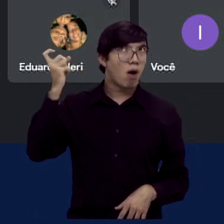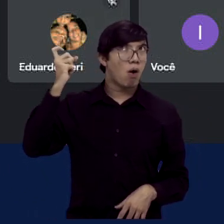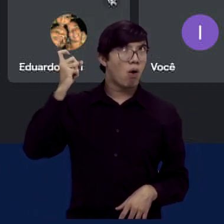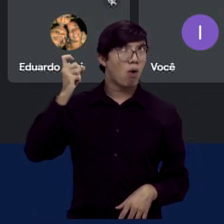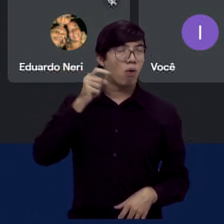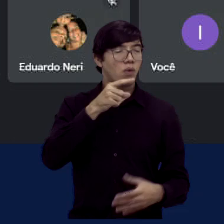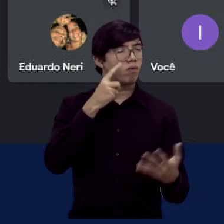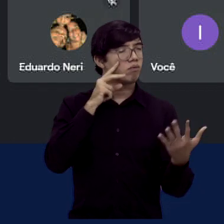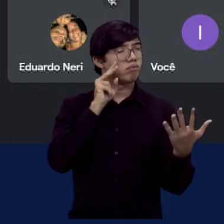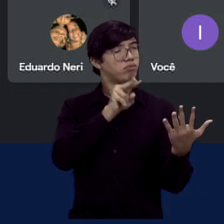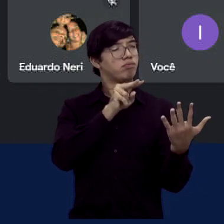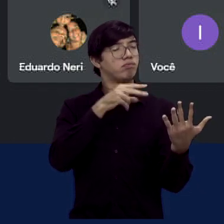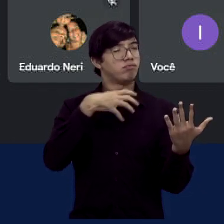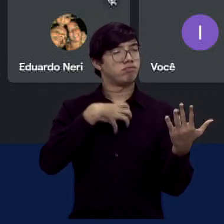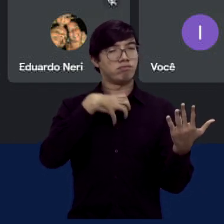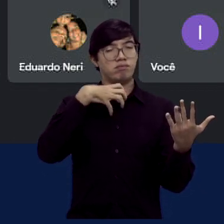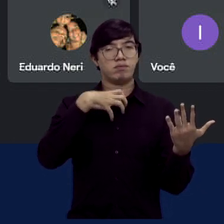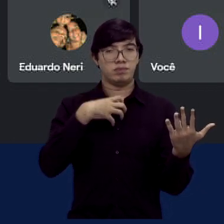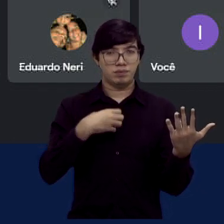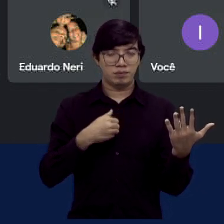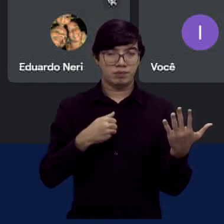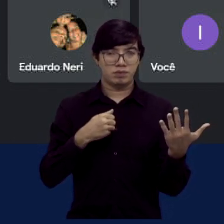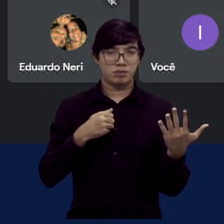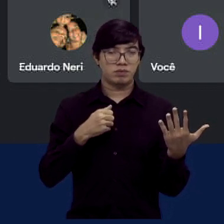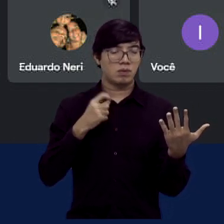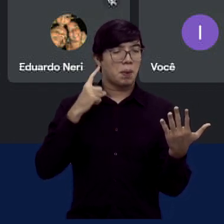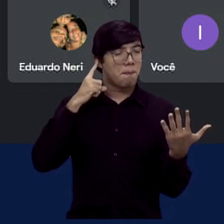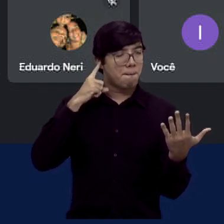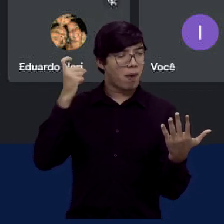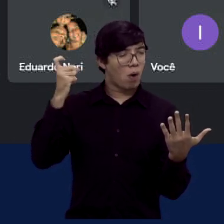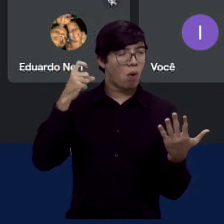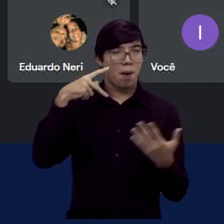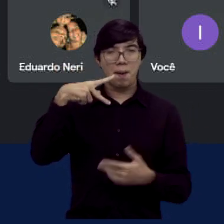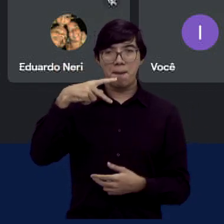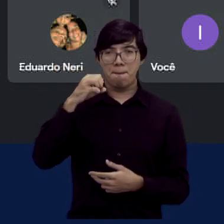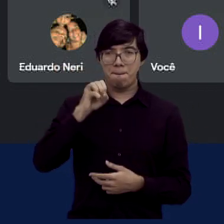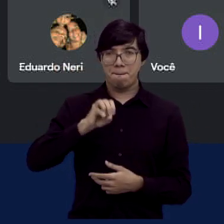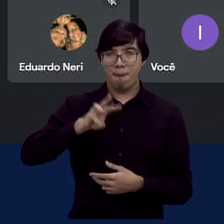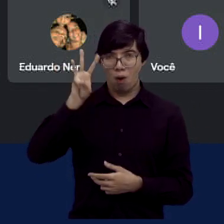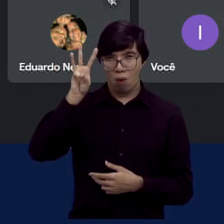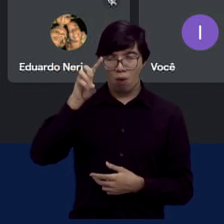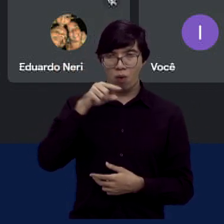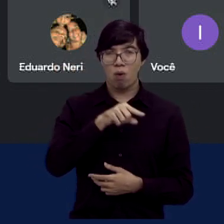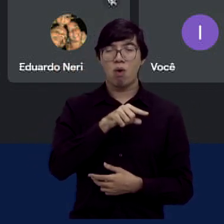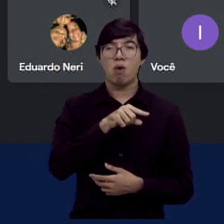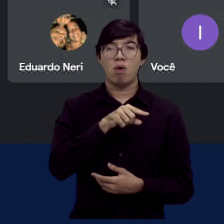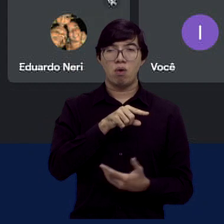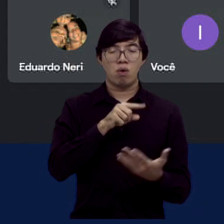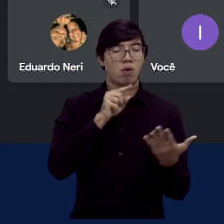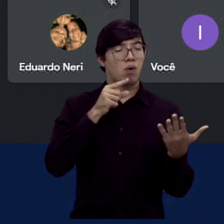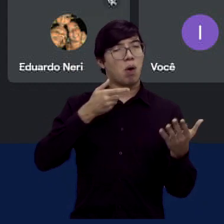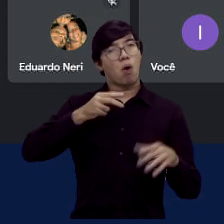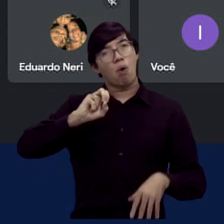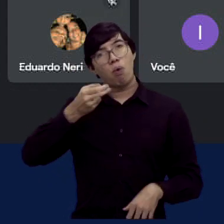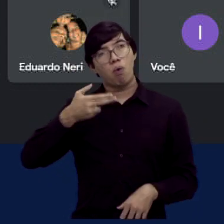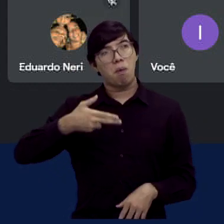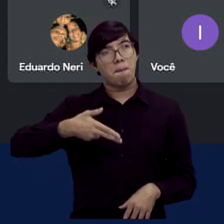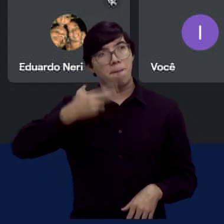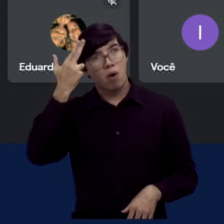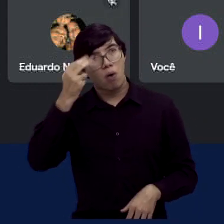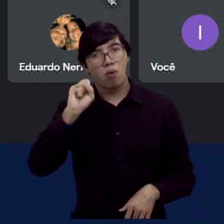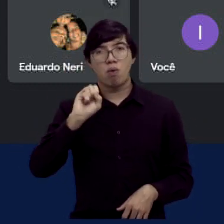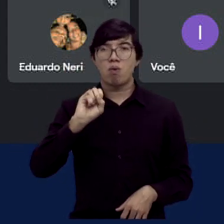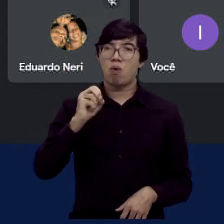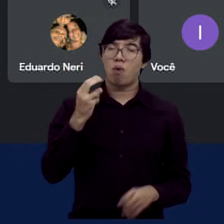alguma coisa. Você para ler pou, e aí você vai ler, ok, essa onomatopeia de um tiro, de um soco, de